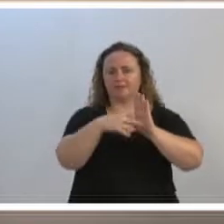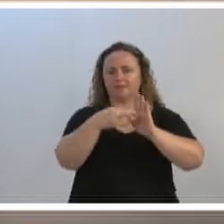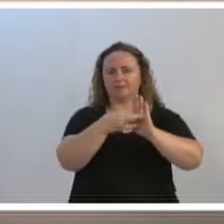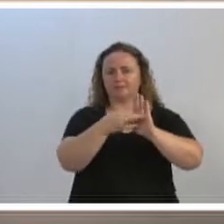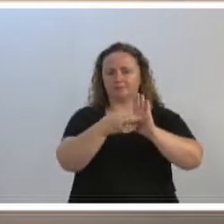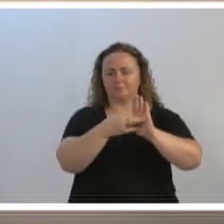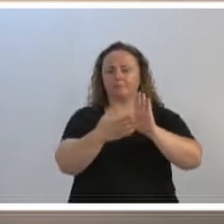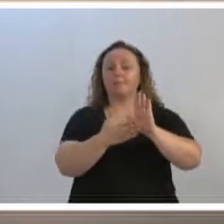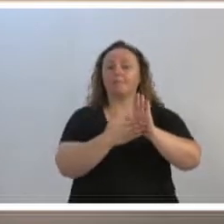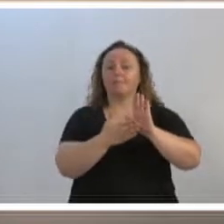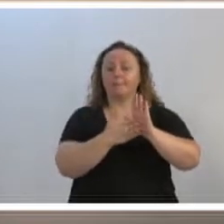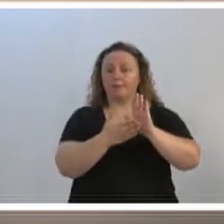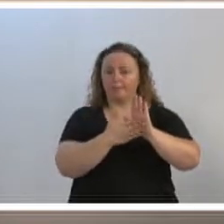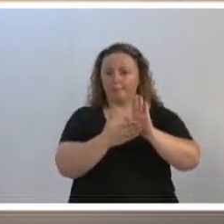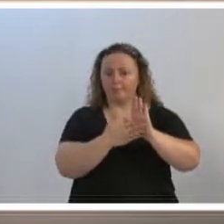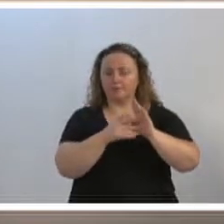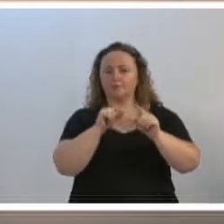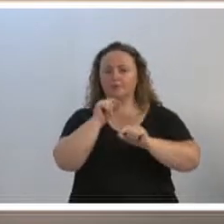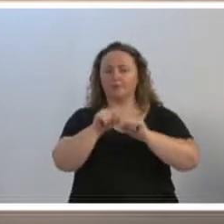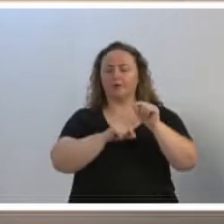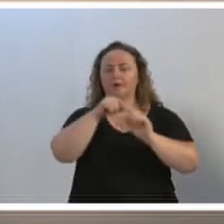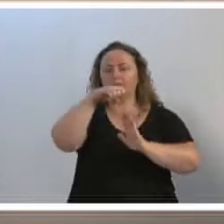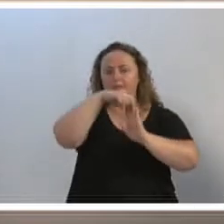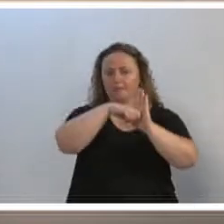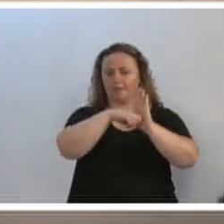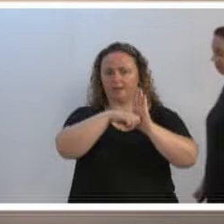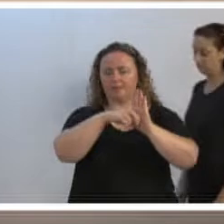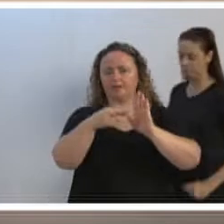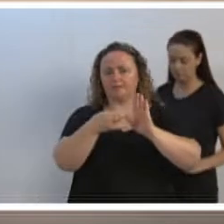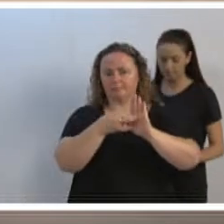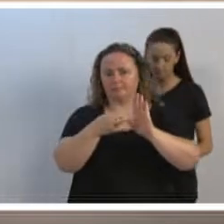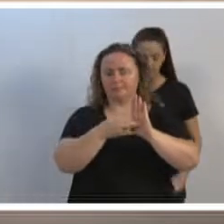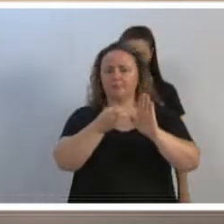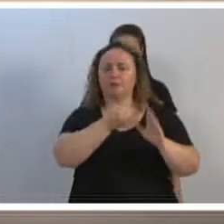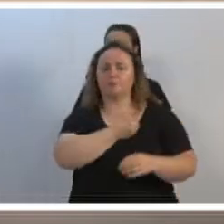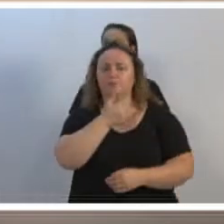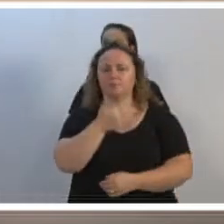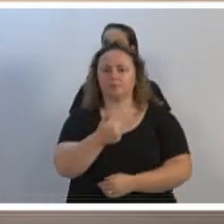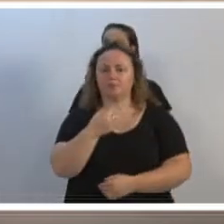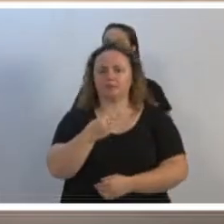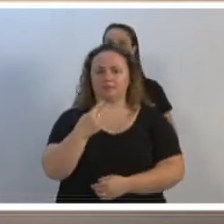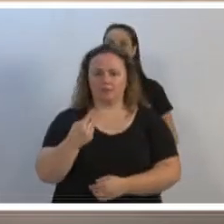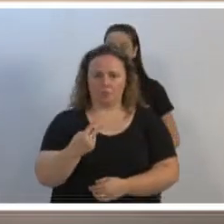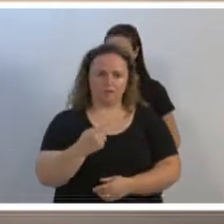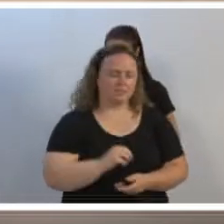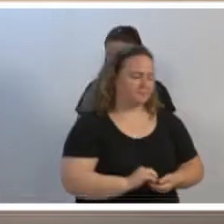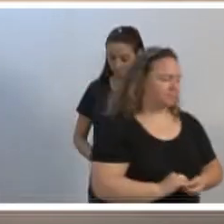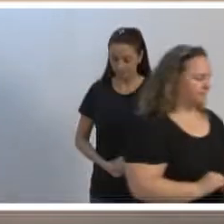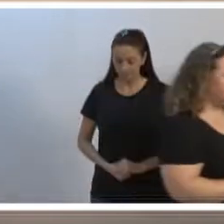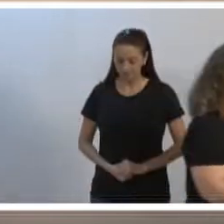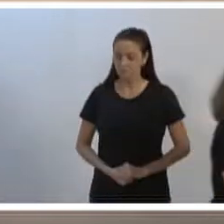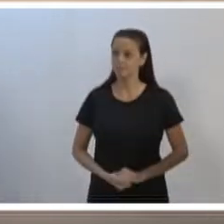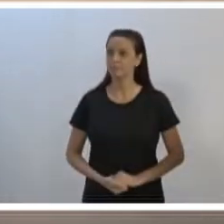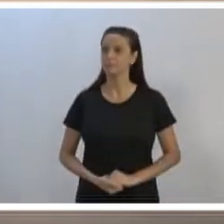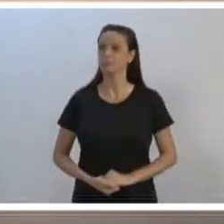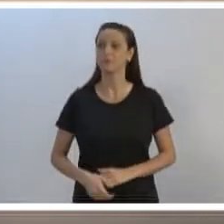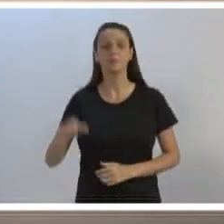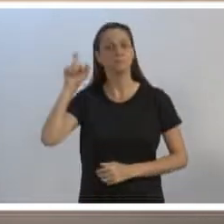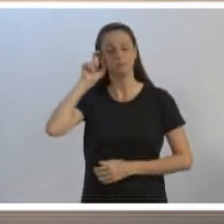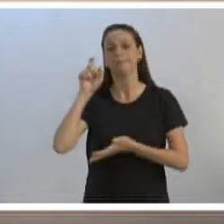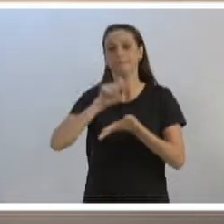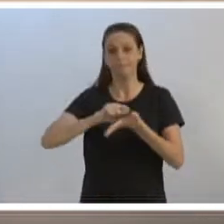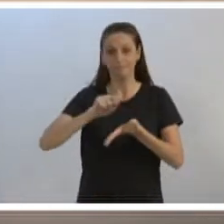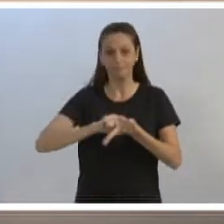Interno. Proposta de emenda ao Regimento Interno, número 132, de autoria do vereador Jürgen